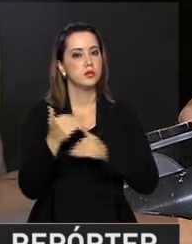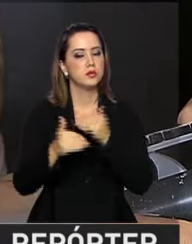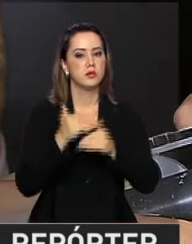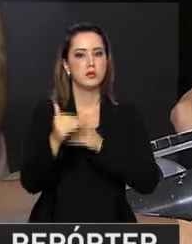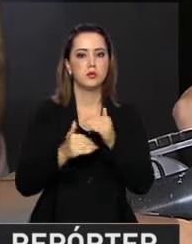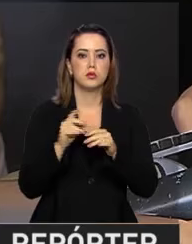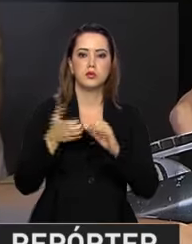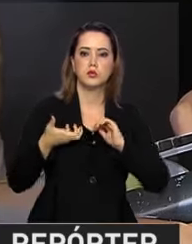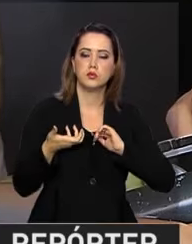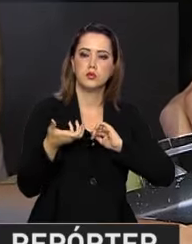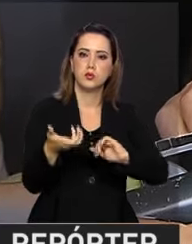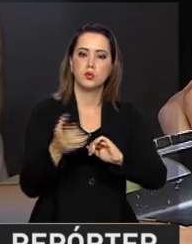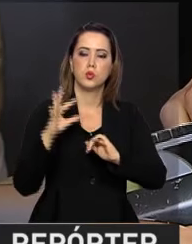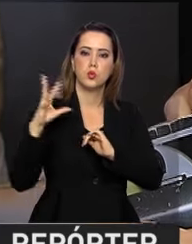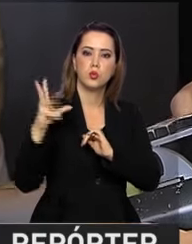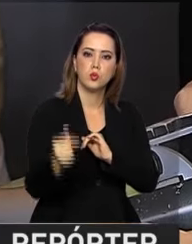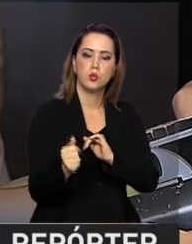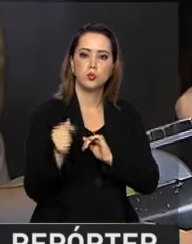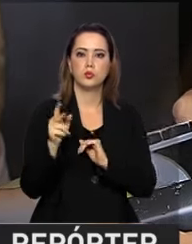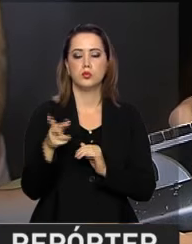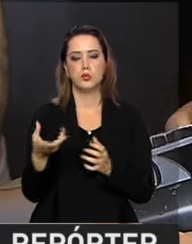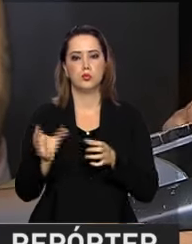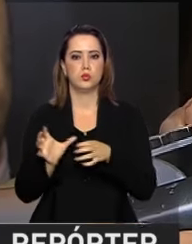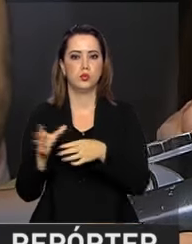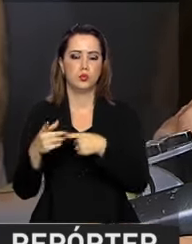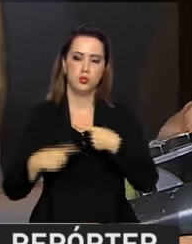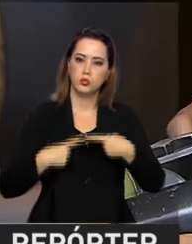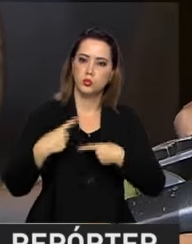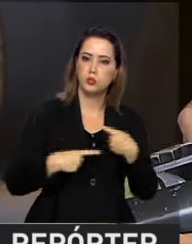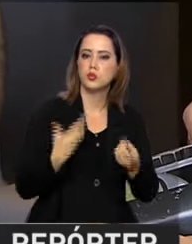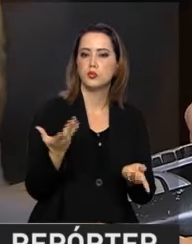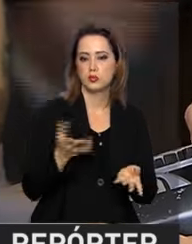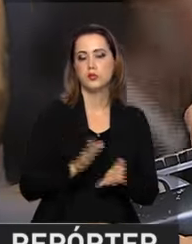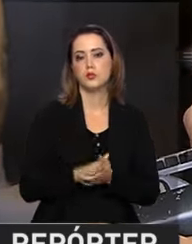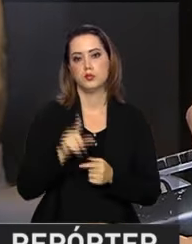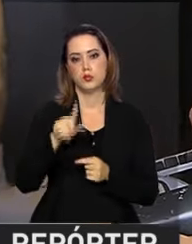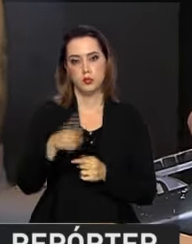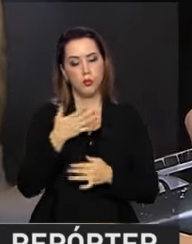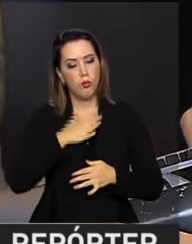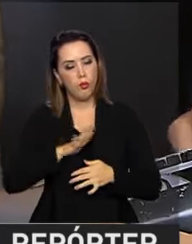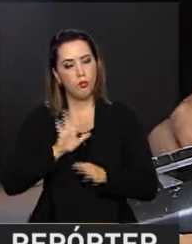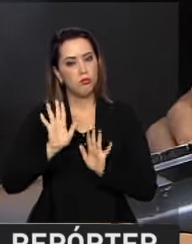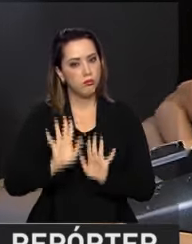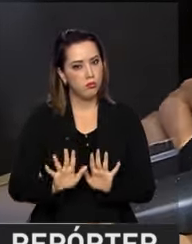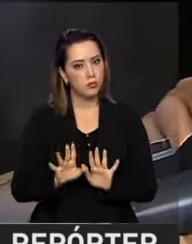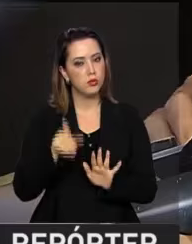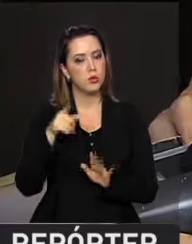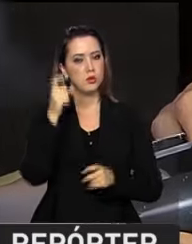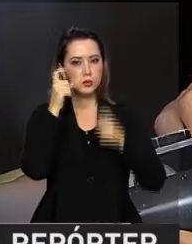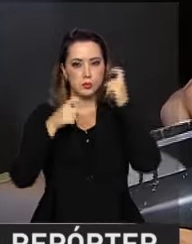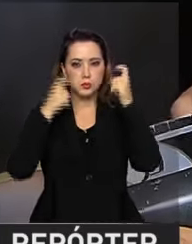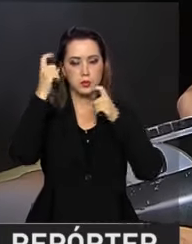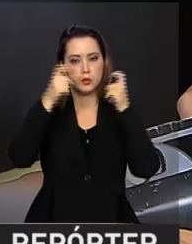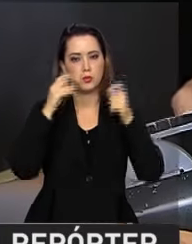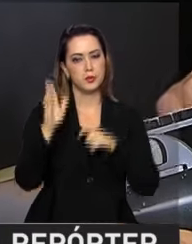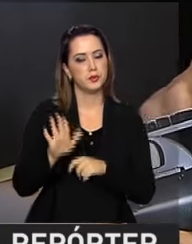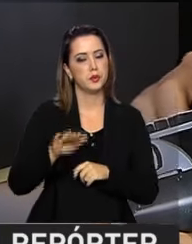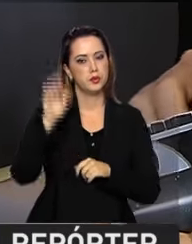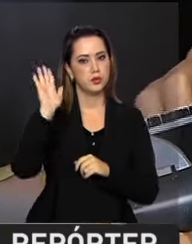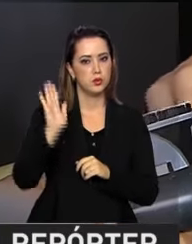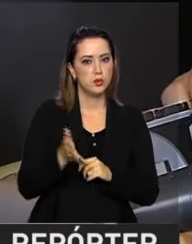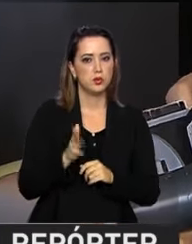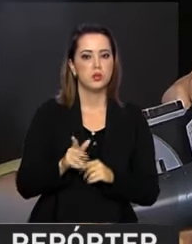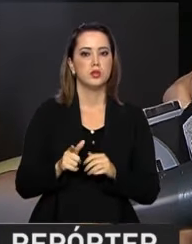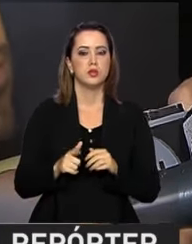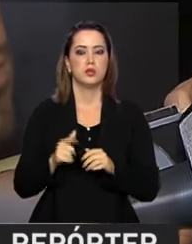todos os parlamentares, com todos os partidos, mas acima de tudo para tranquilizar que a preocupação maior, que era a limitação dos gastos de saúde e